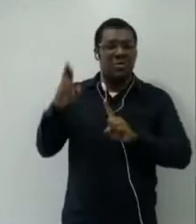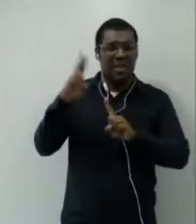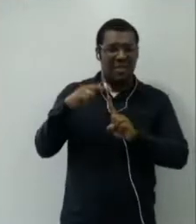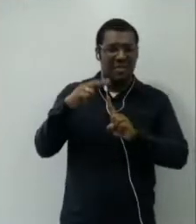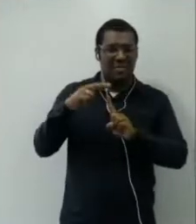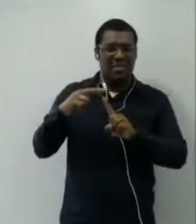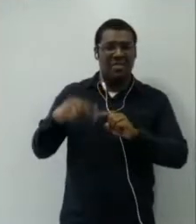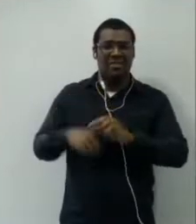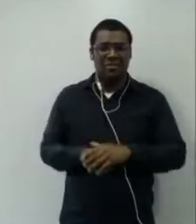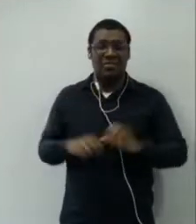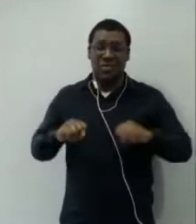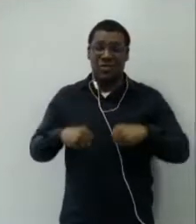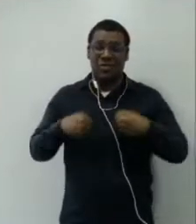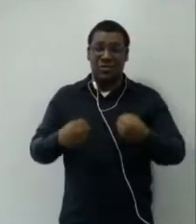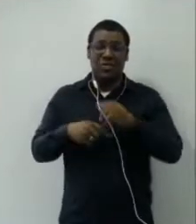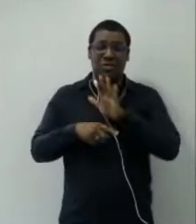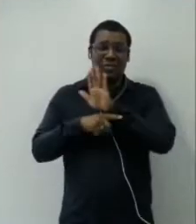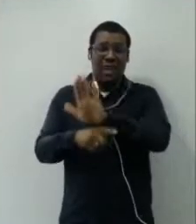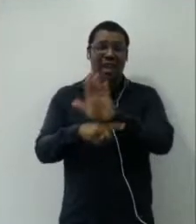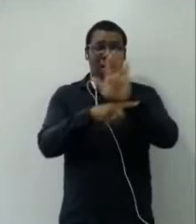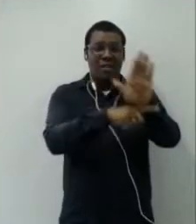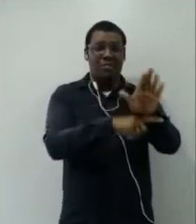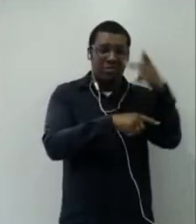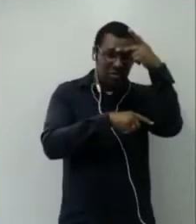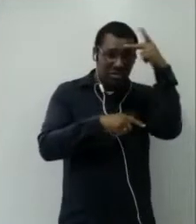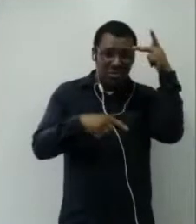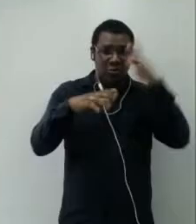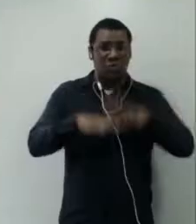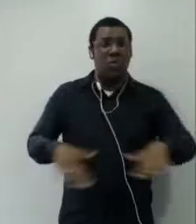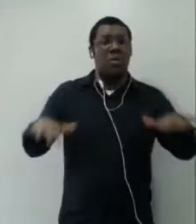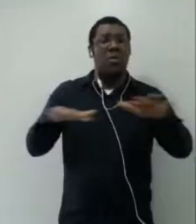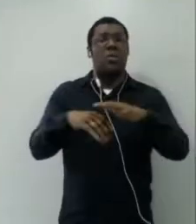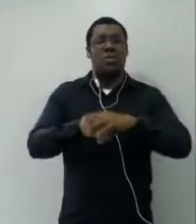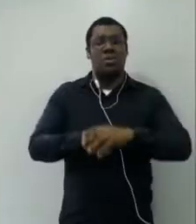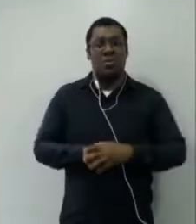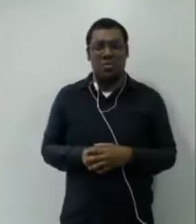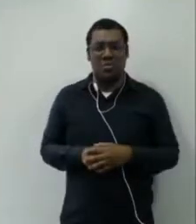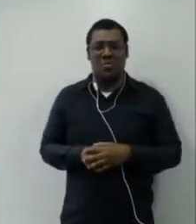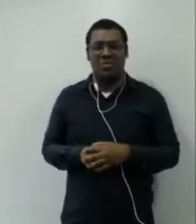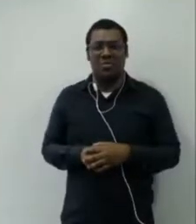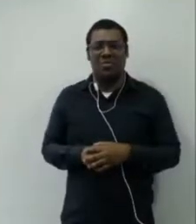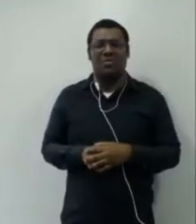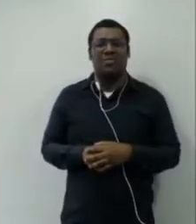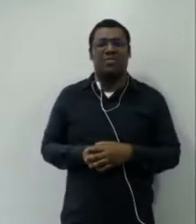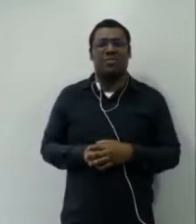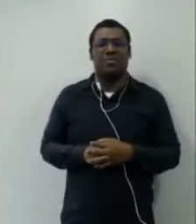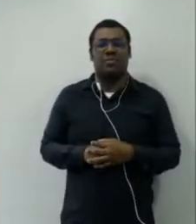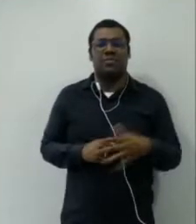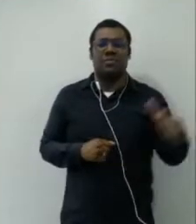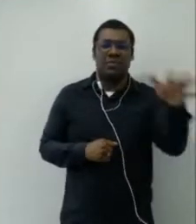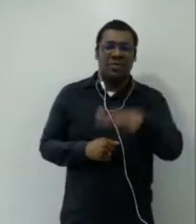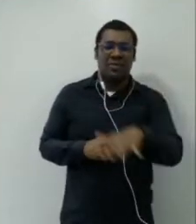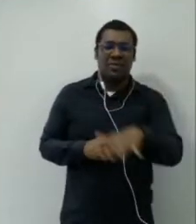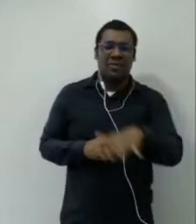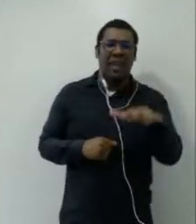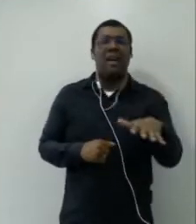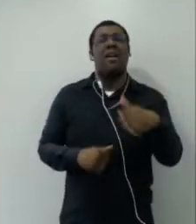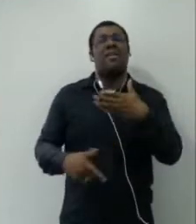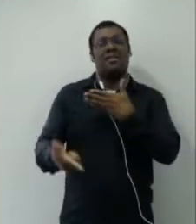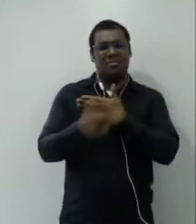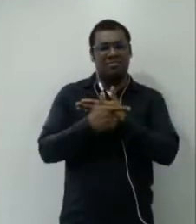possível para ajudar o próximo no desempenho da árdua função de